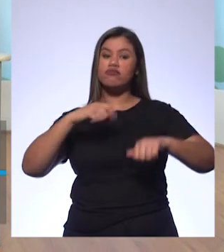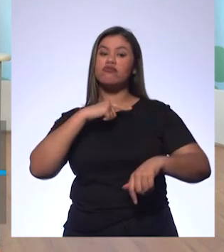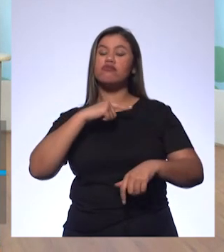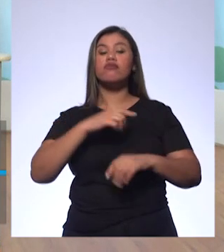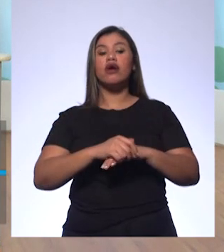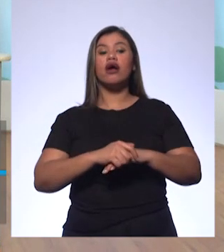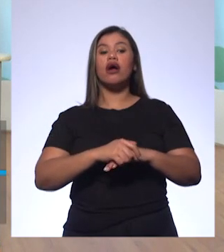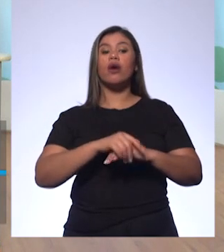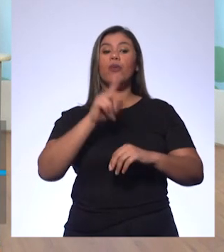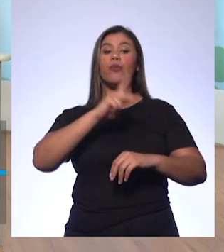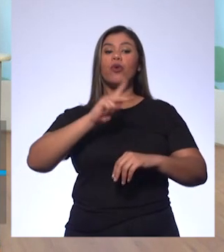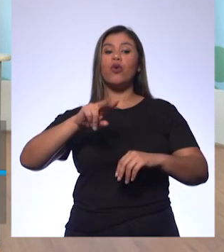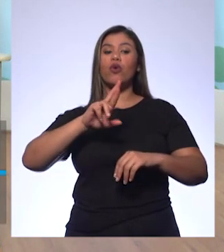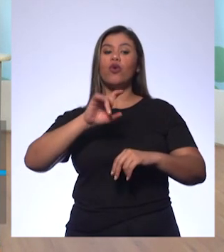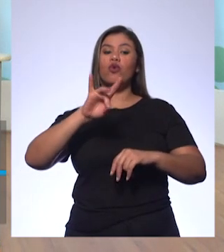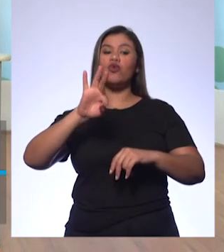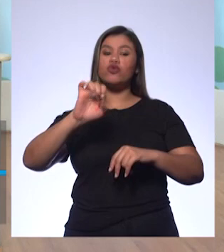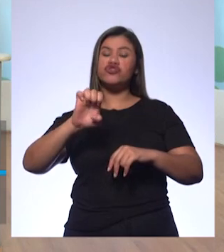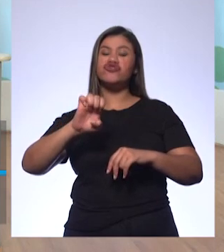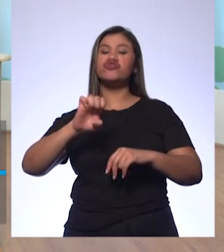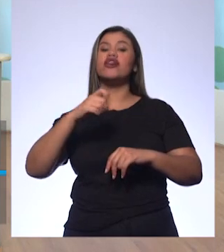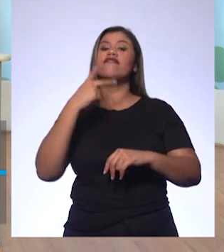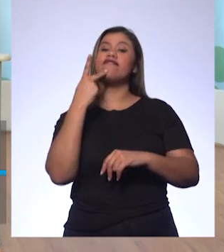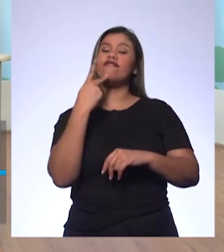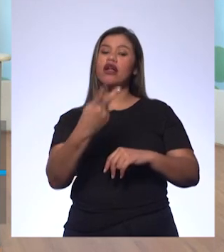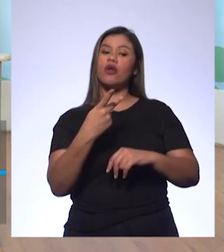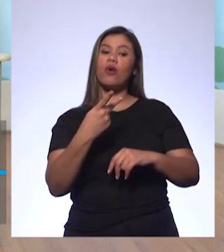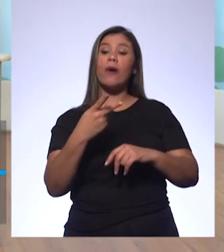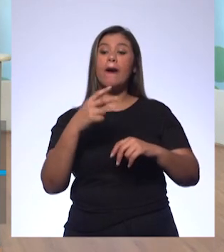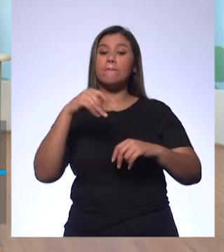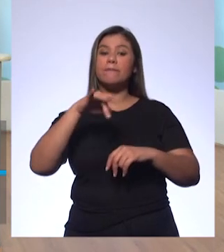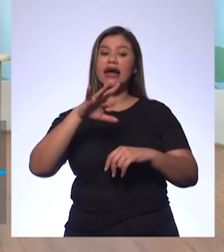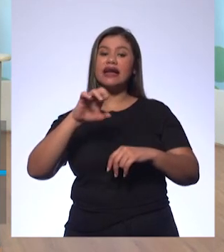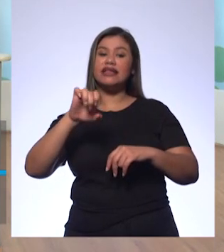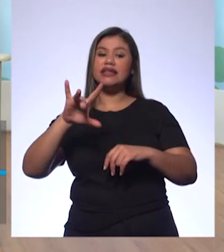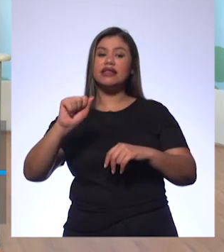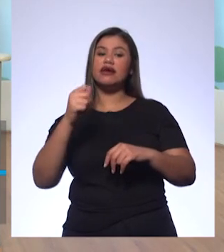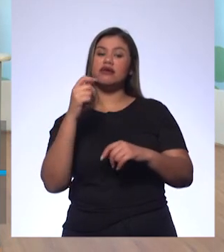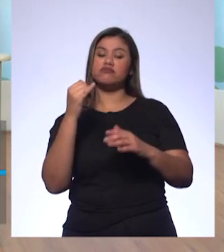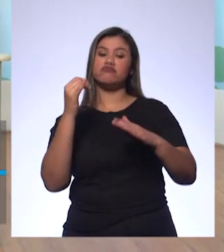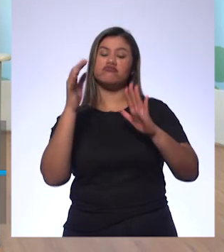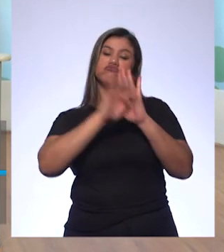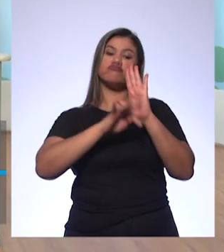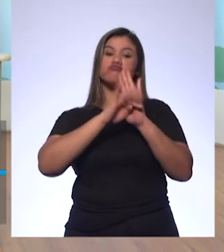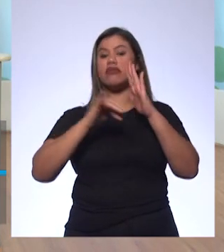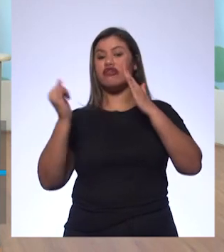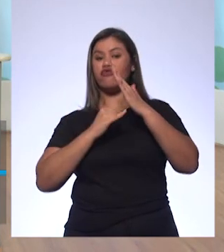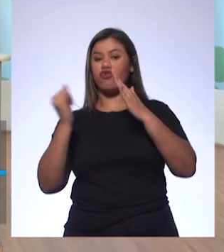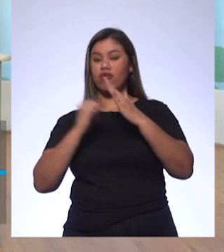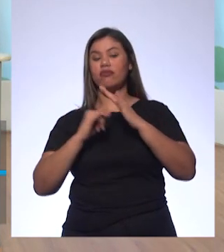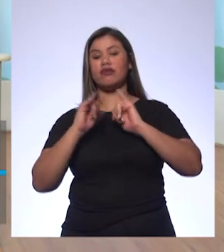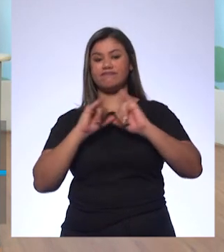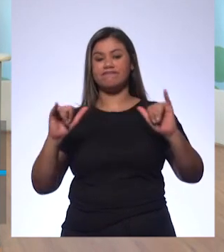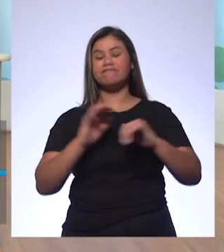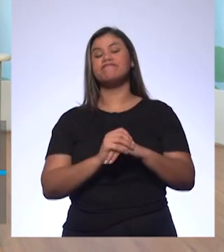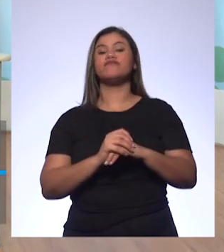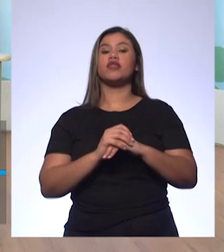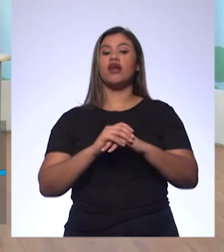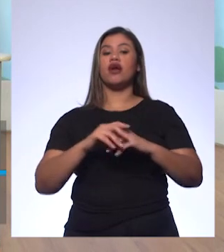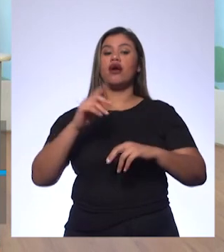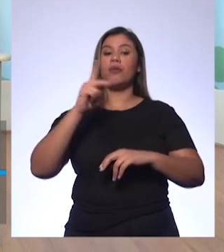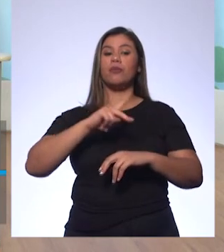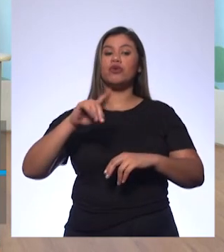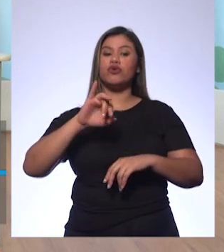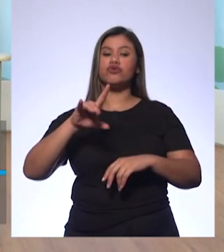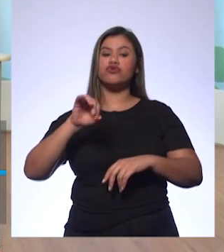Da ProRuth, a Marília disse que trata de um texto informal. A ProJoyce colocou regional,